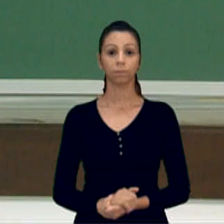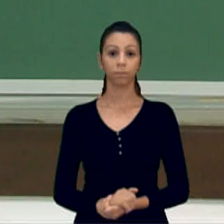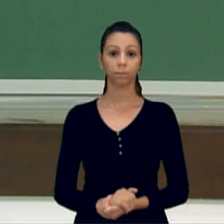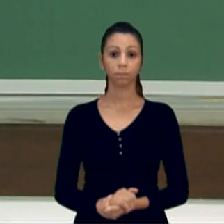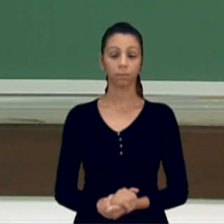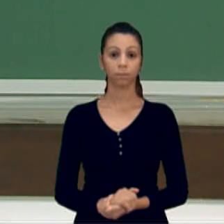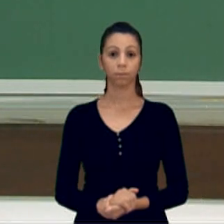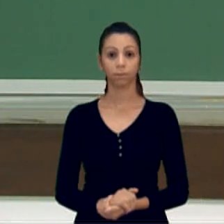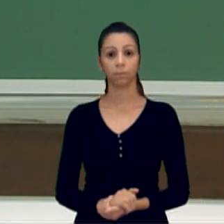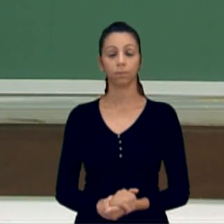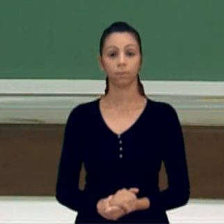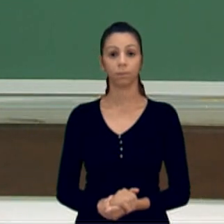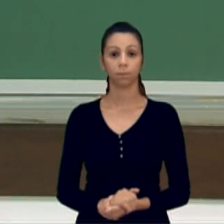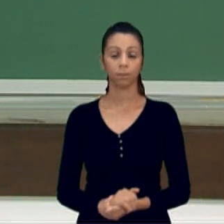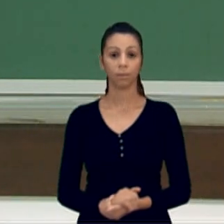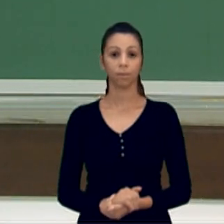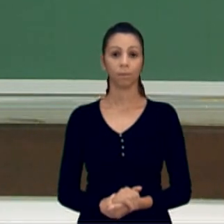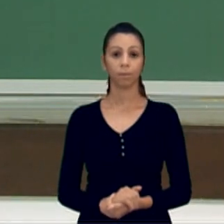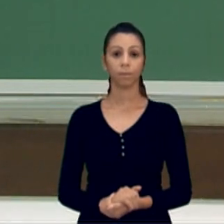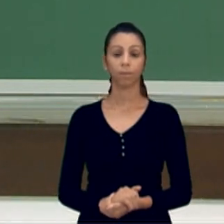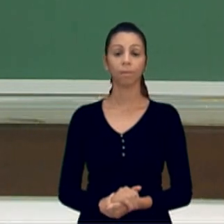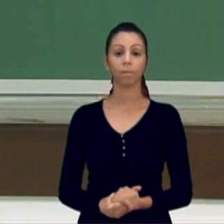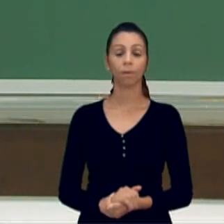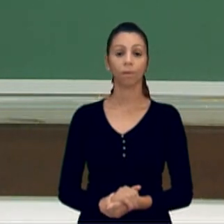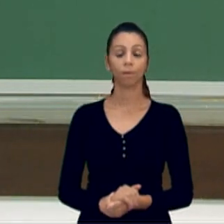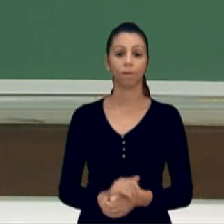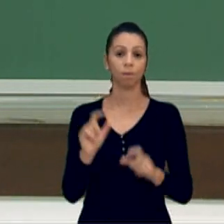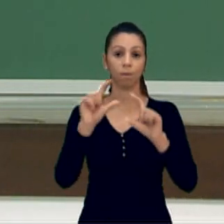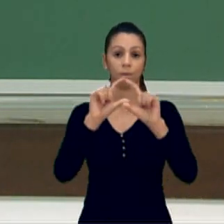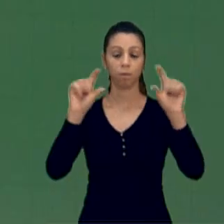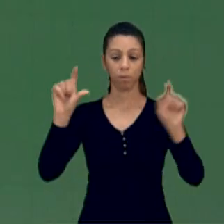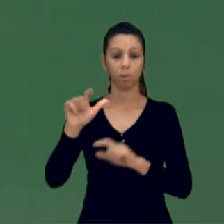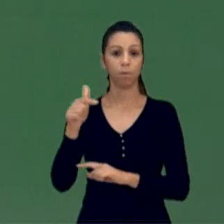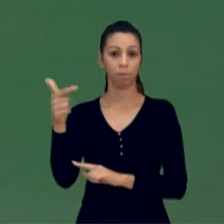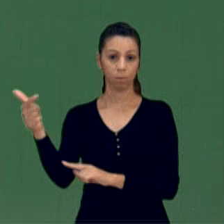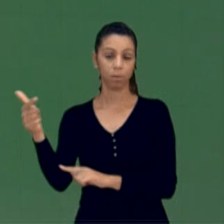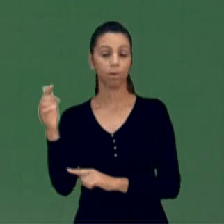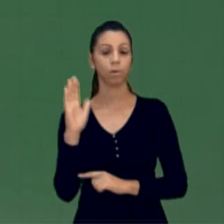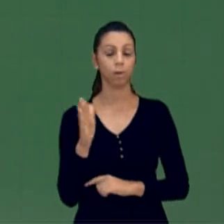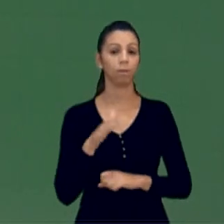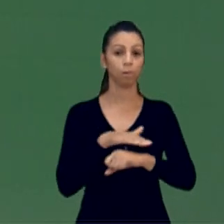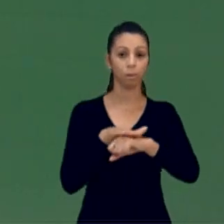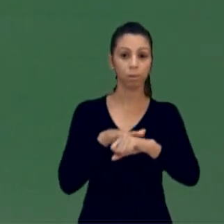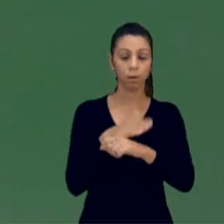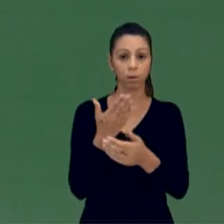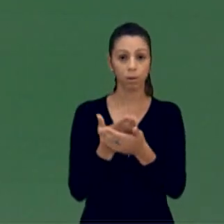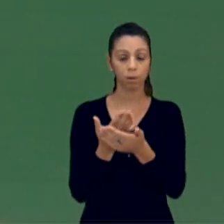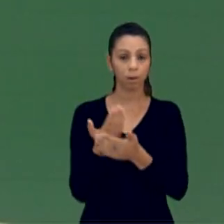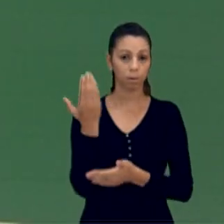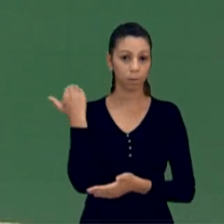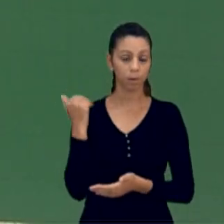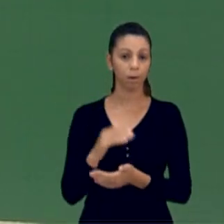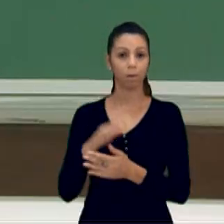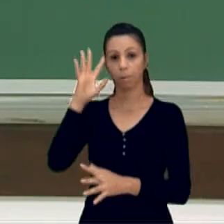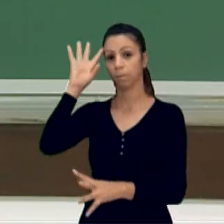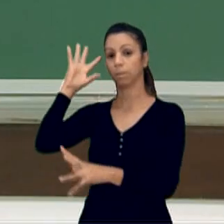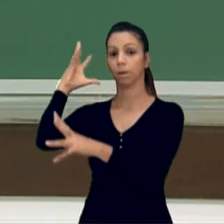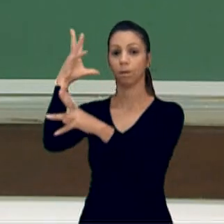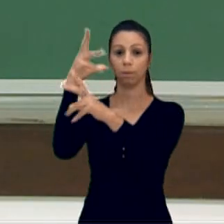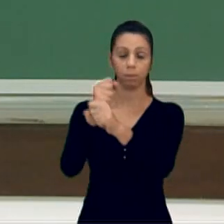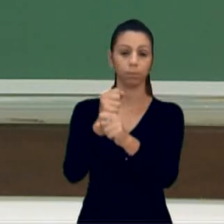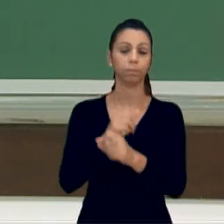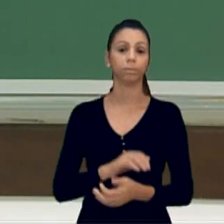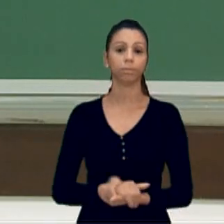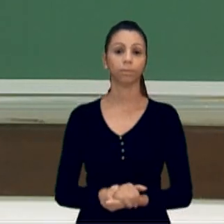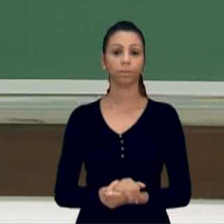Aqui, mais alguns modal verbs, nós já conversamos sobre ele em outras aulas e vamos recordar então. Might,